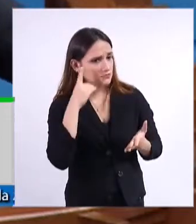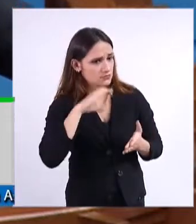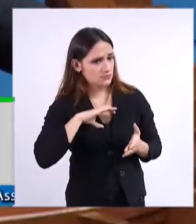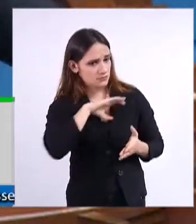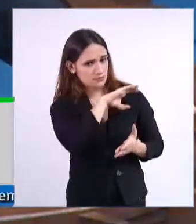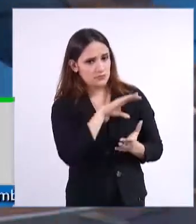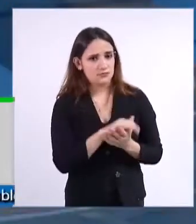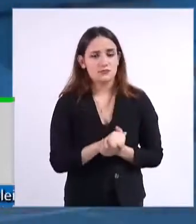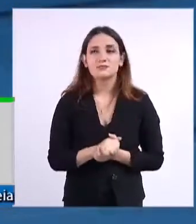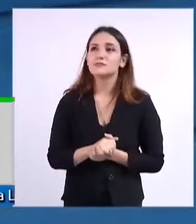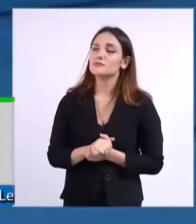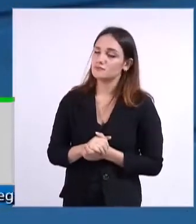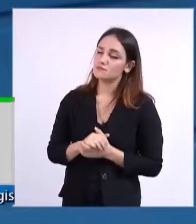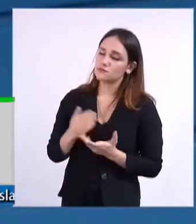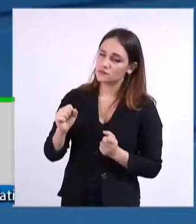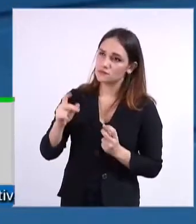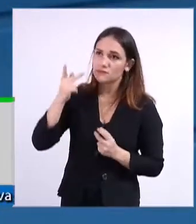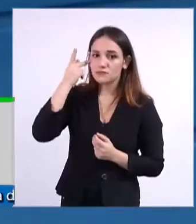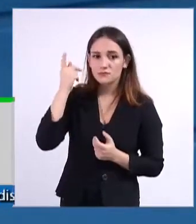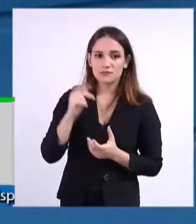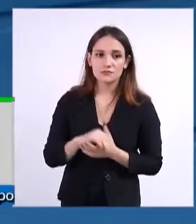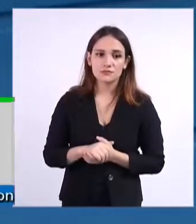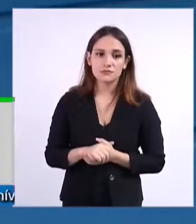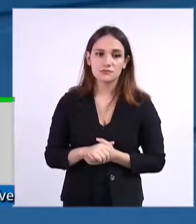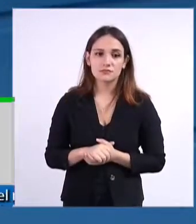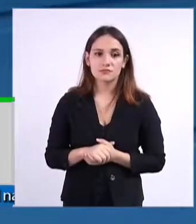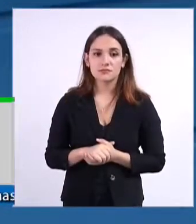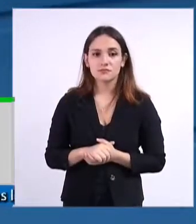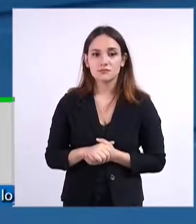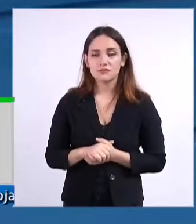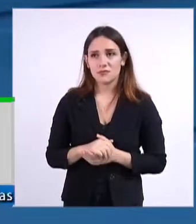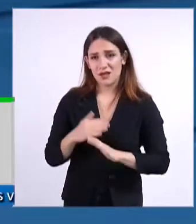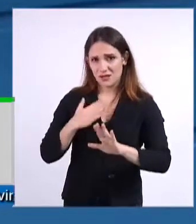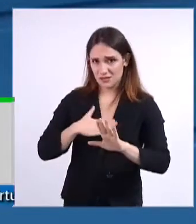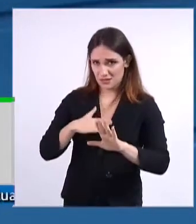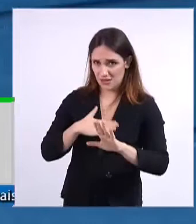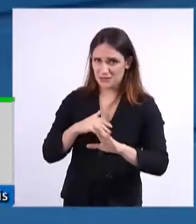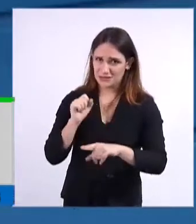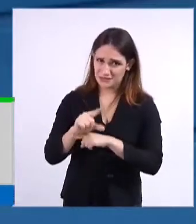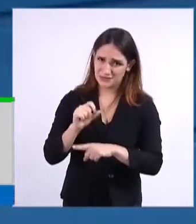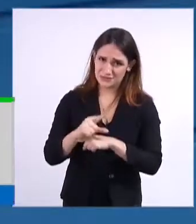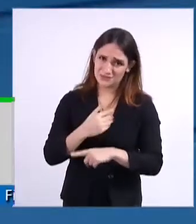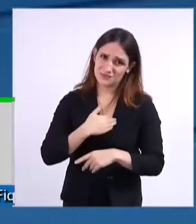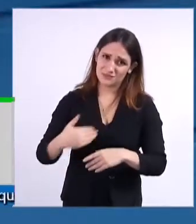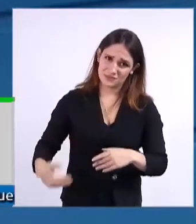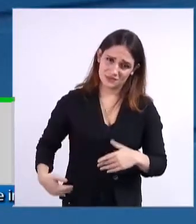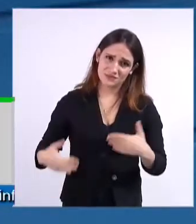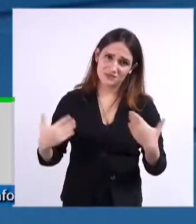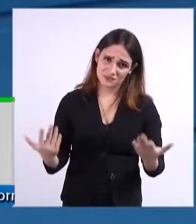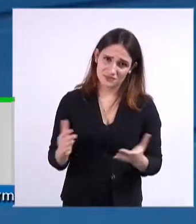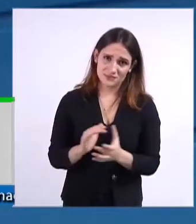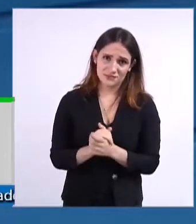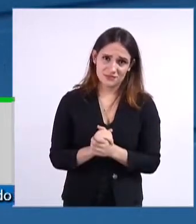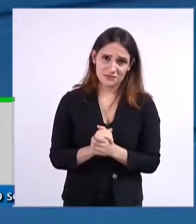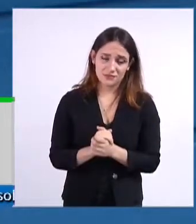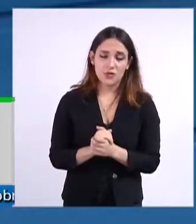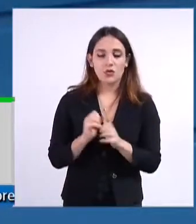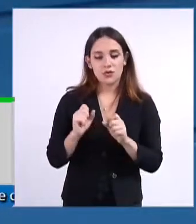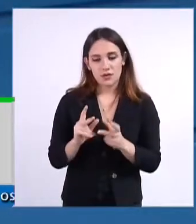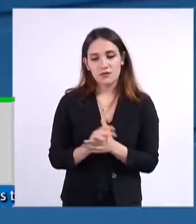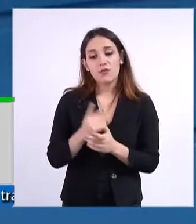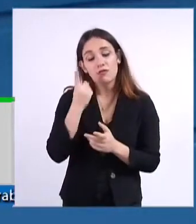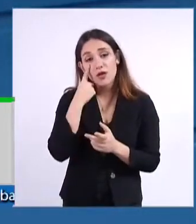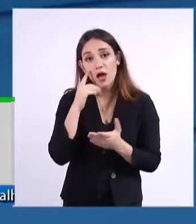Contar. Pedro Kemp. Vamos parar um pouco de criticar o governo e vamos trazer aqui